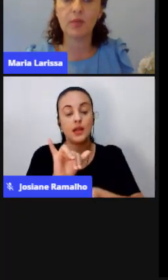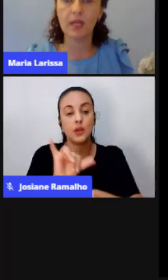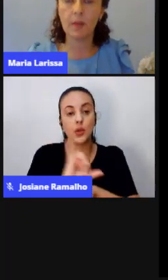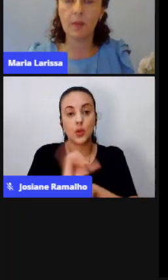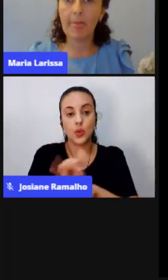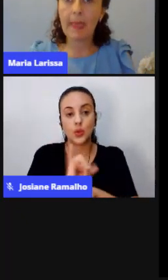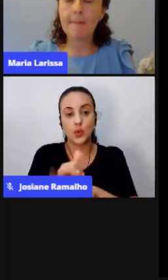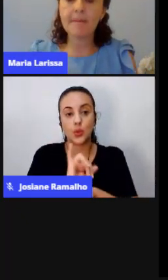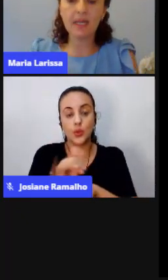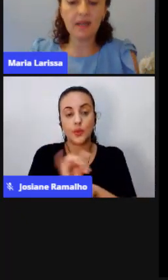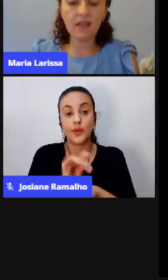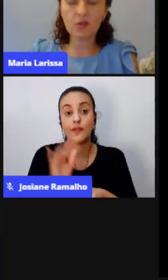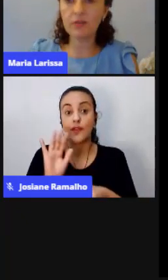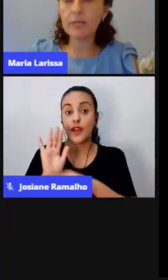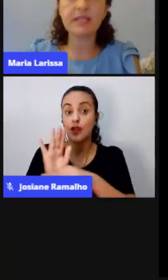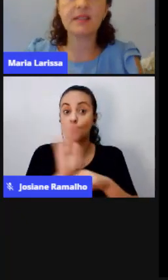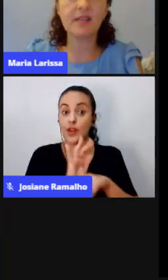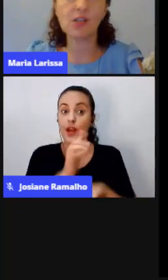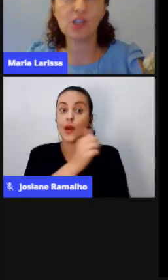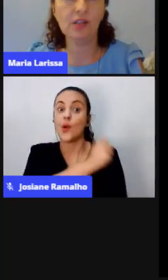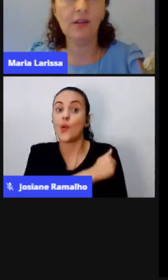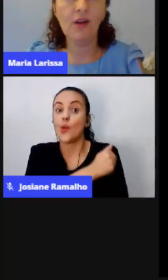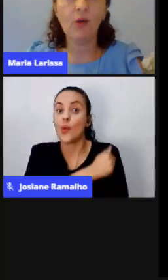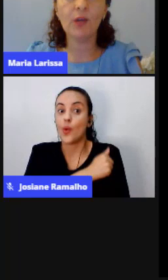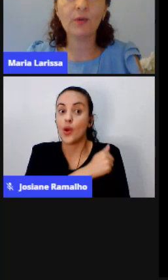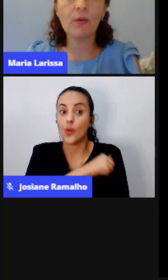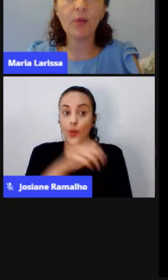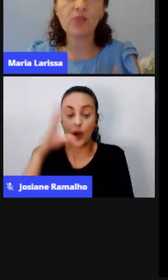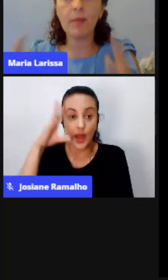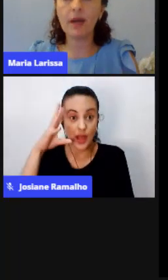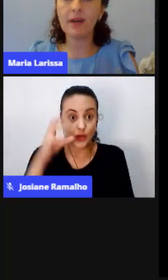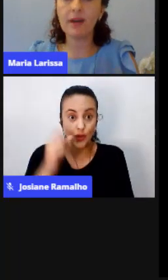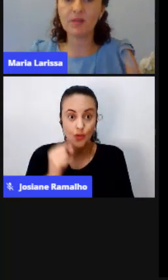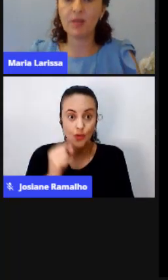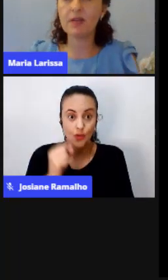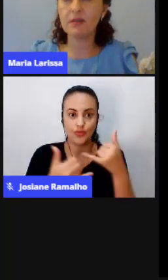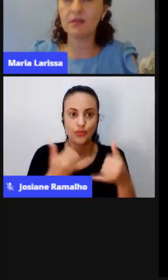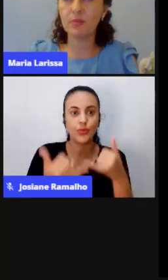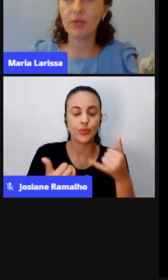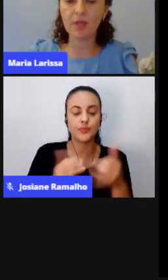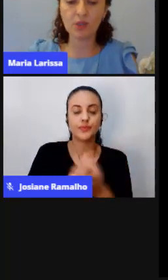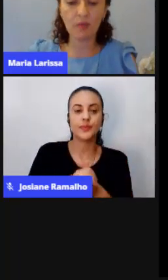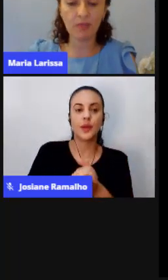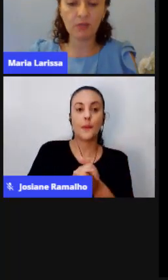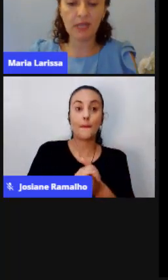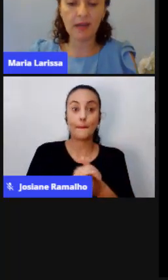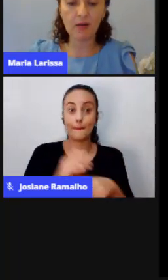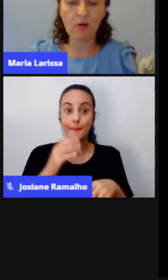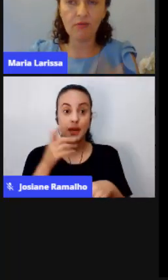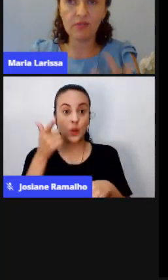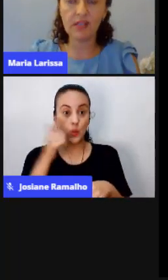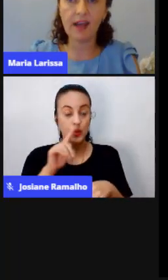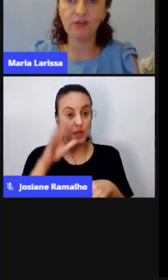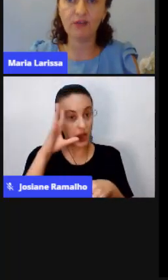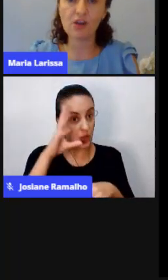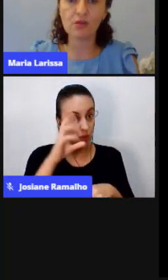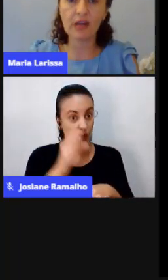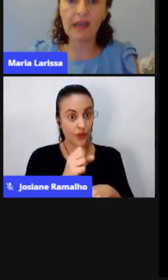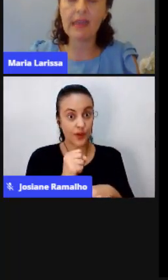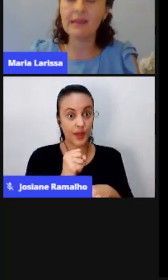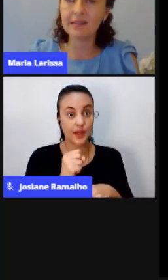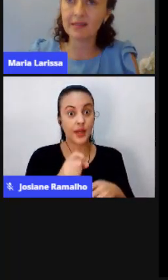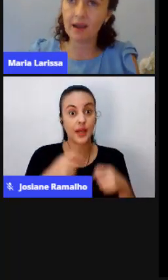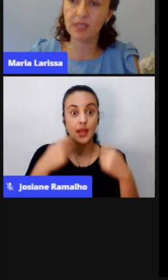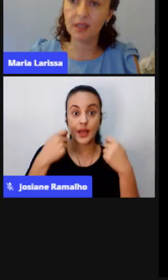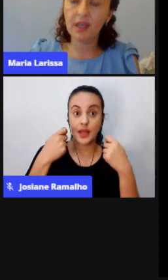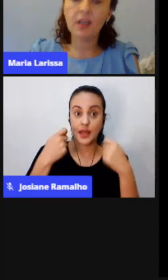aquele problema. Para ele resolver, ele precisa agir. O aluno não pode ficar parado esperando, porque a partir do momento que ele é convidado a